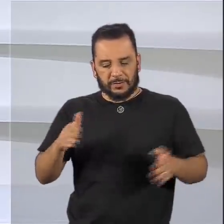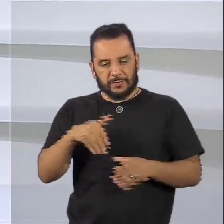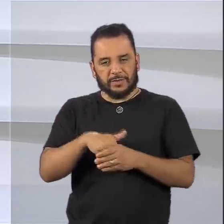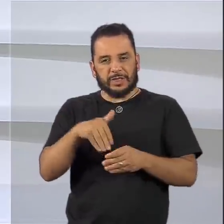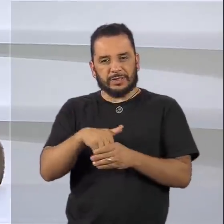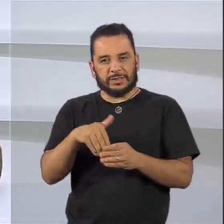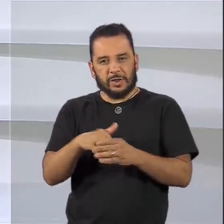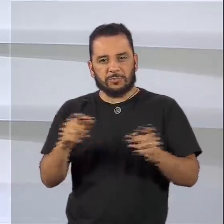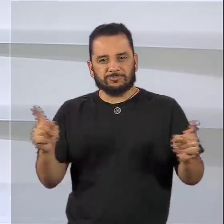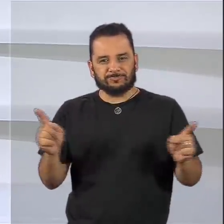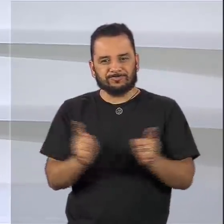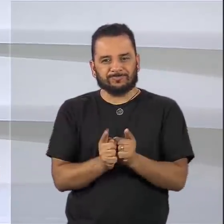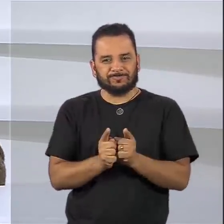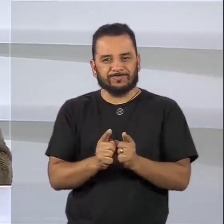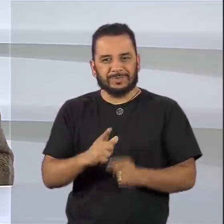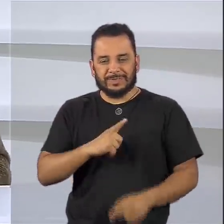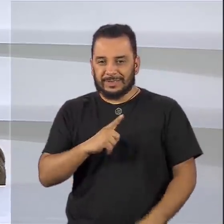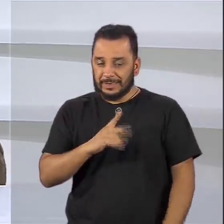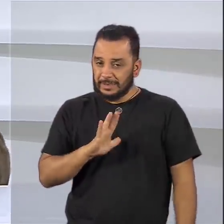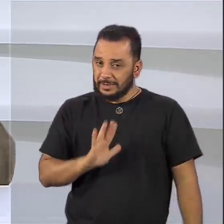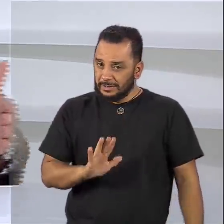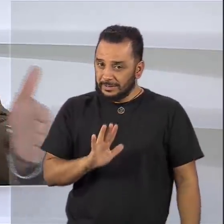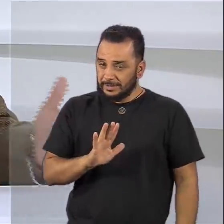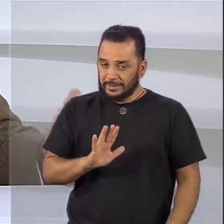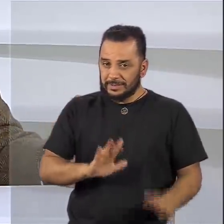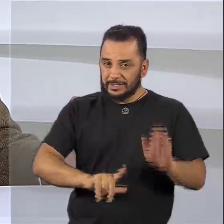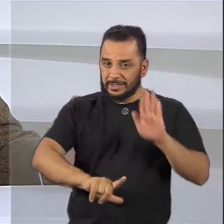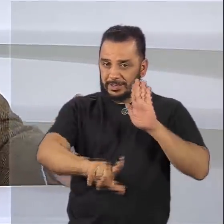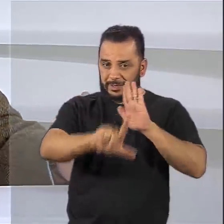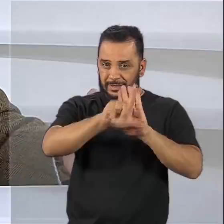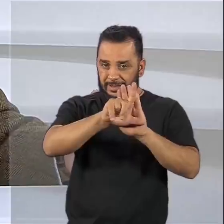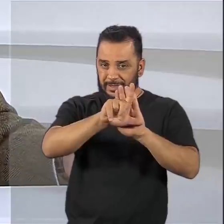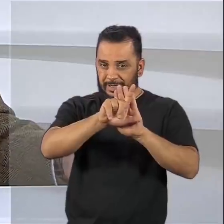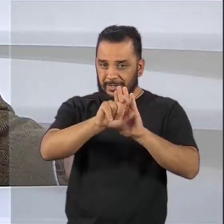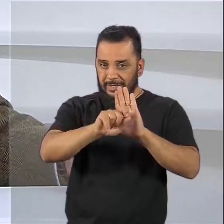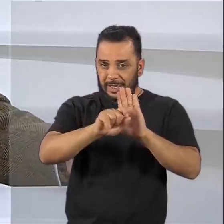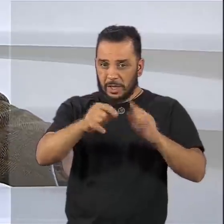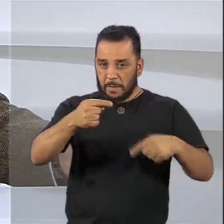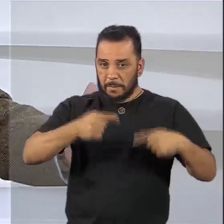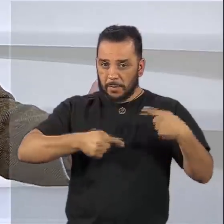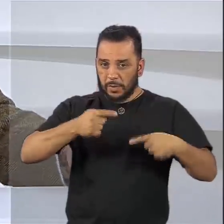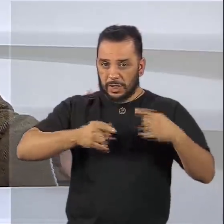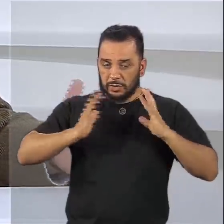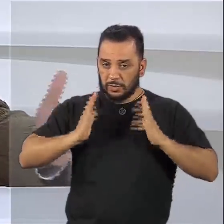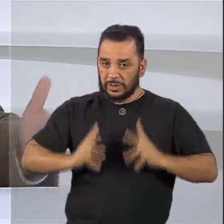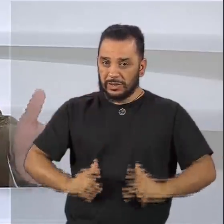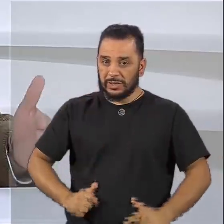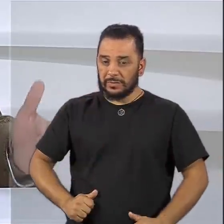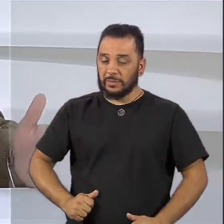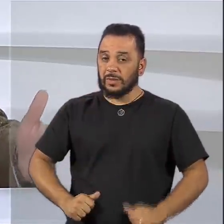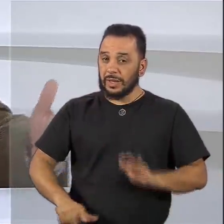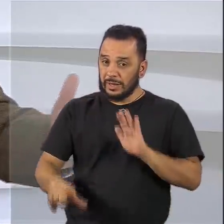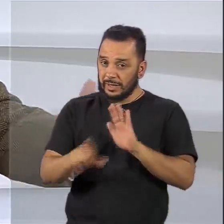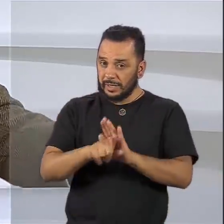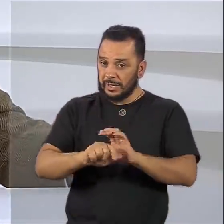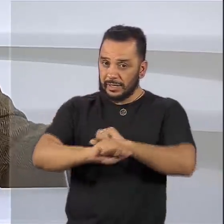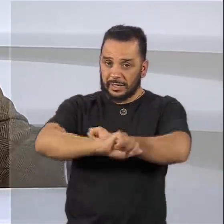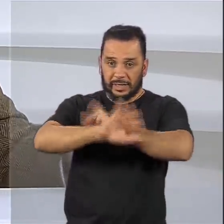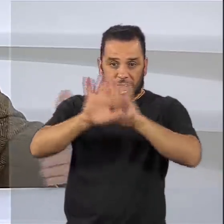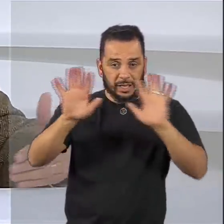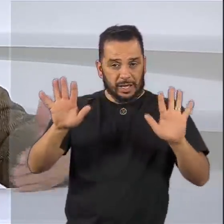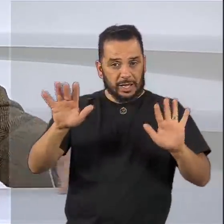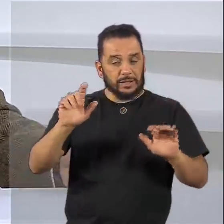já falamos aqui, né? A legislação, que é a lei da ficha limpa, ela é muito clara. Quer dizer, a pessoa que for condenada por